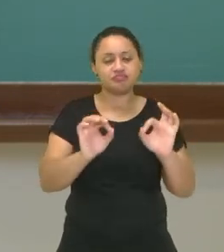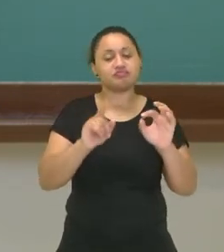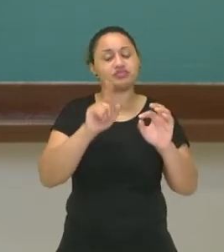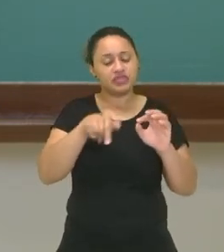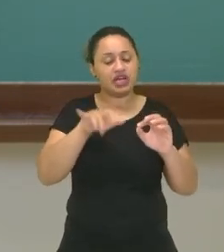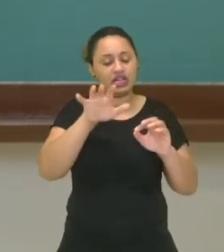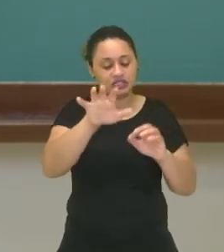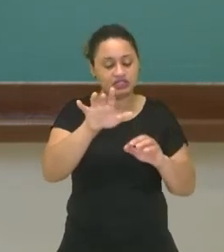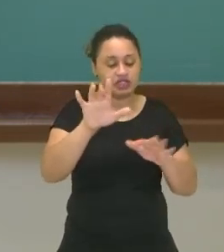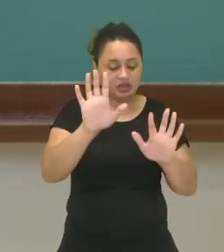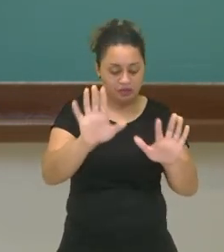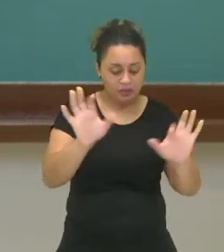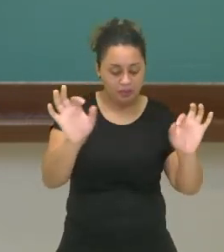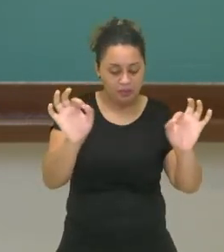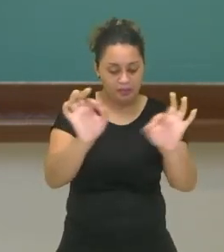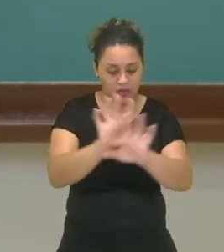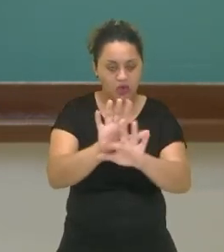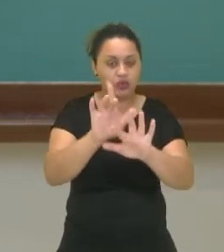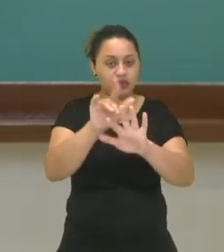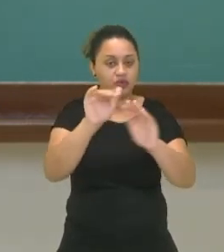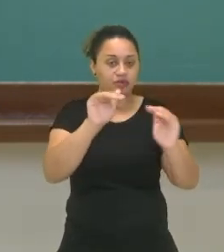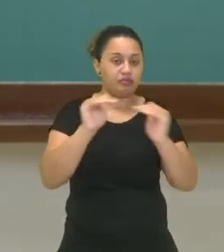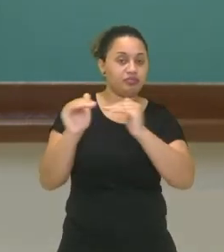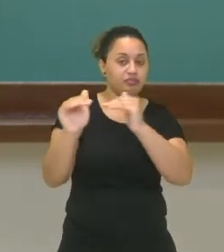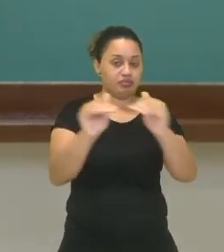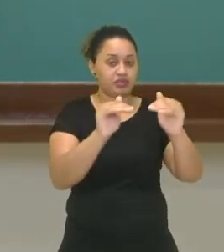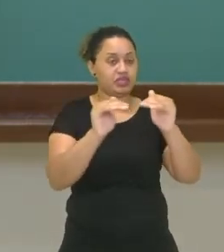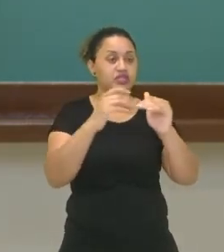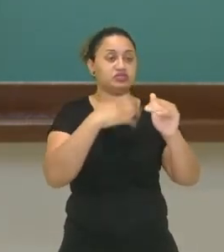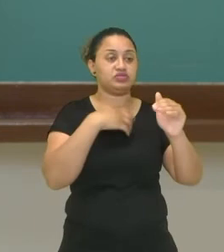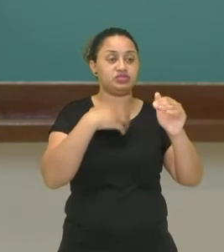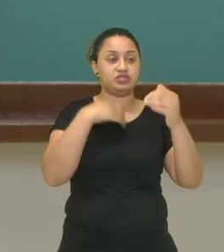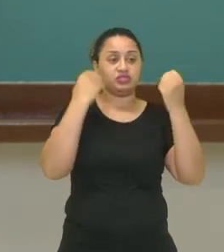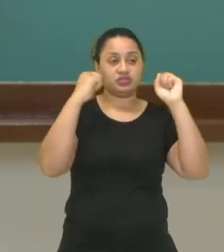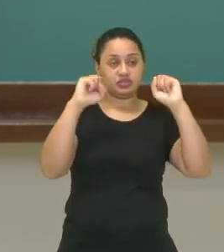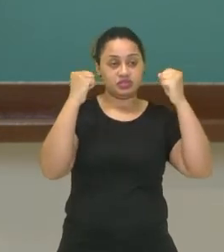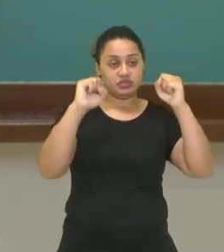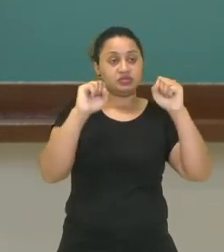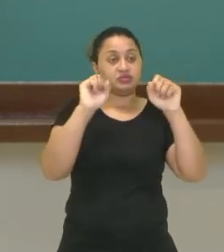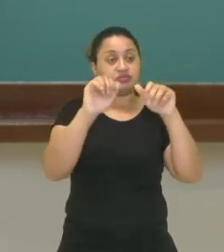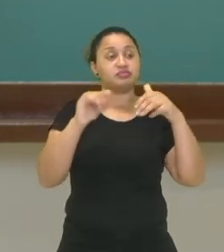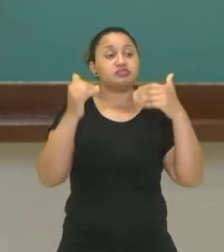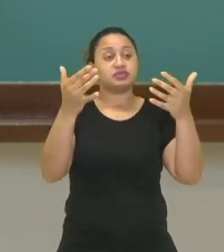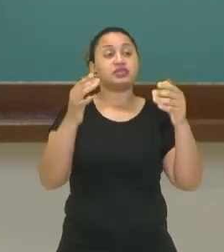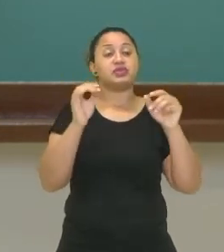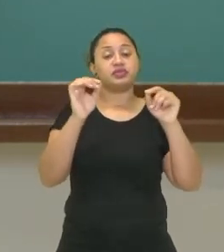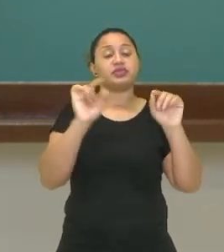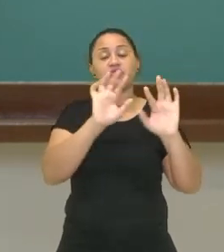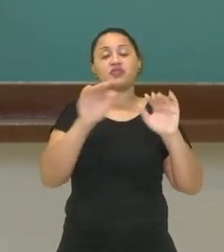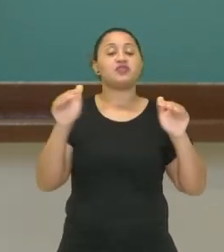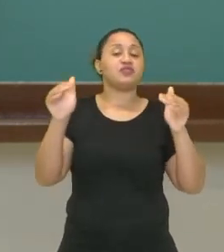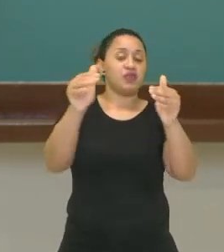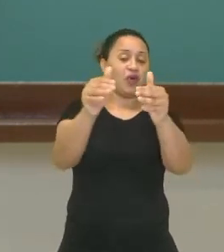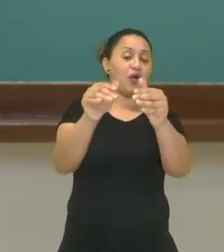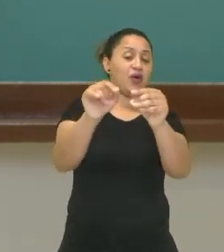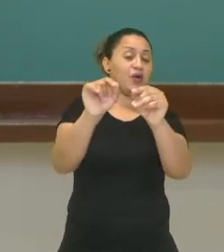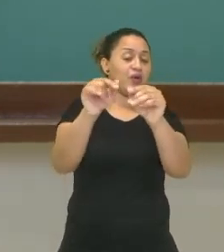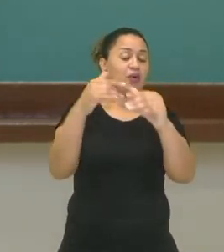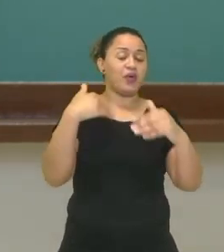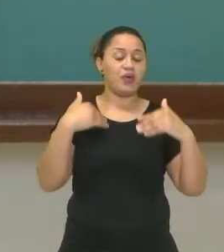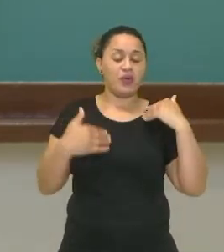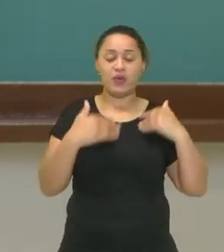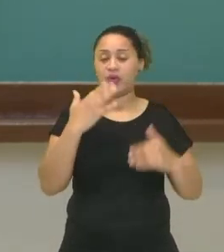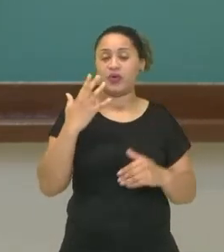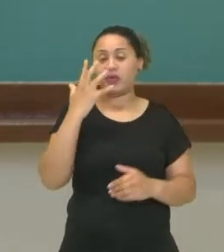É aquilo, um padrão de exercício. Então, eles enfocavam o corpo belo. Nós